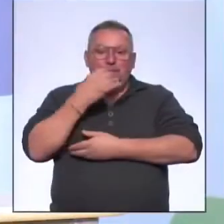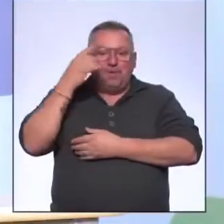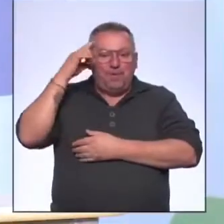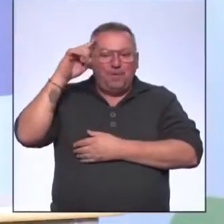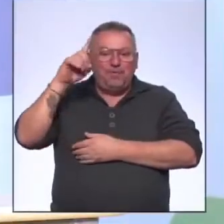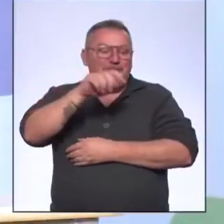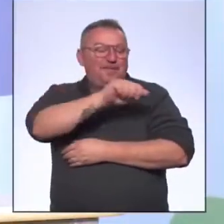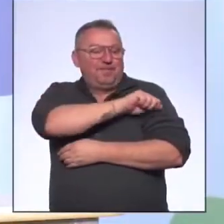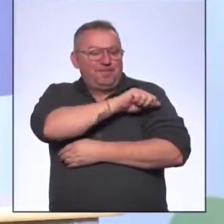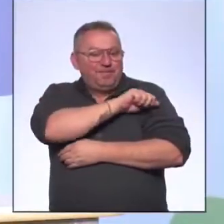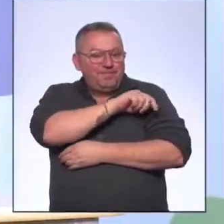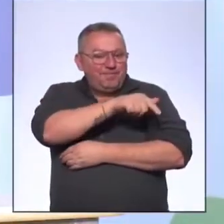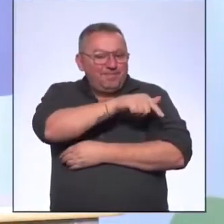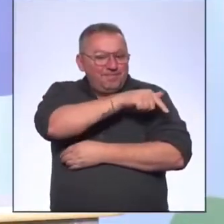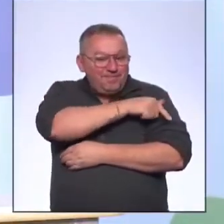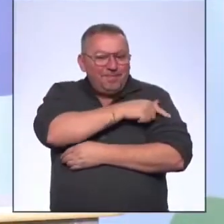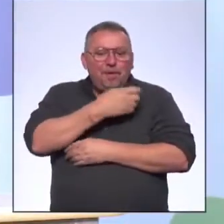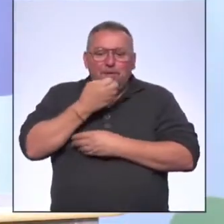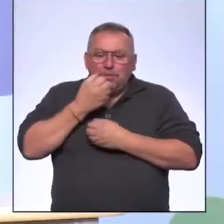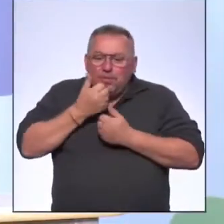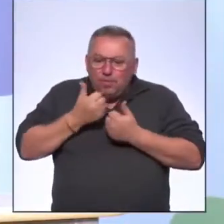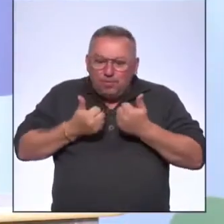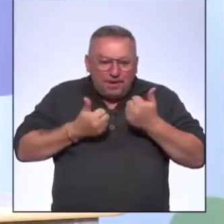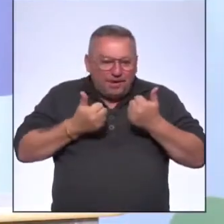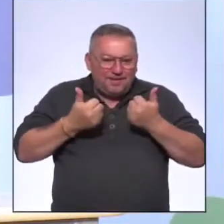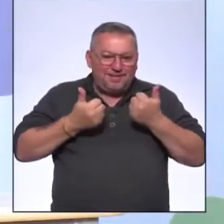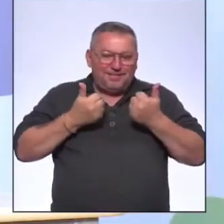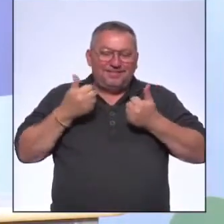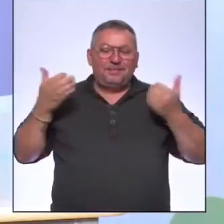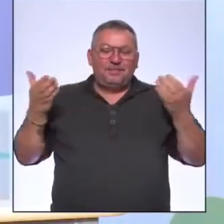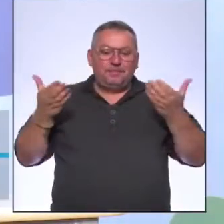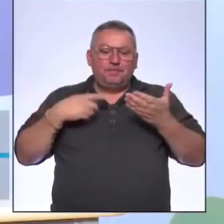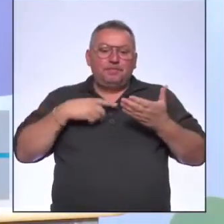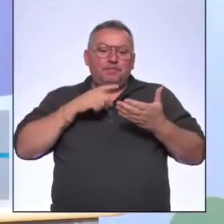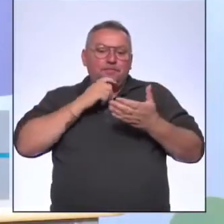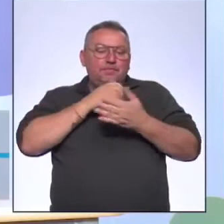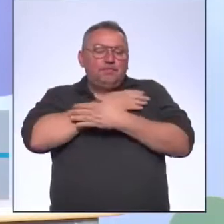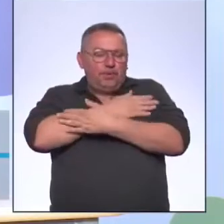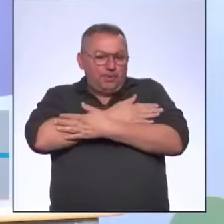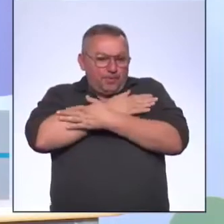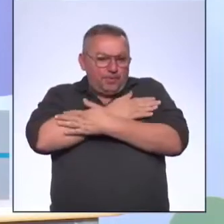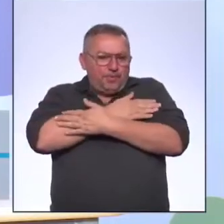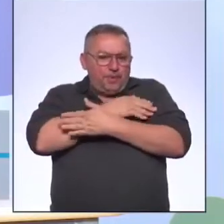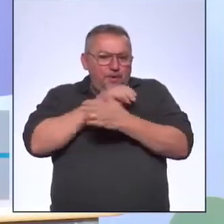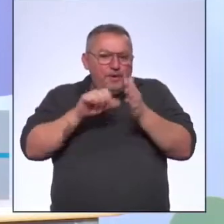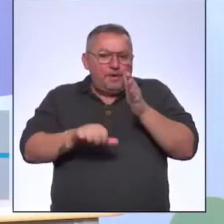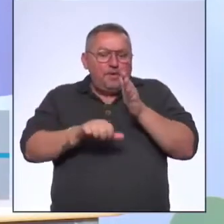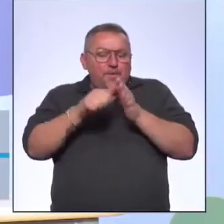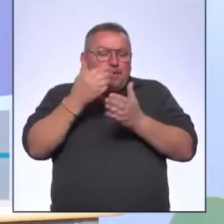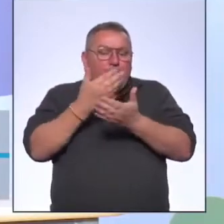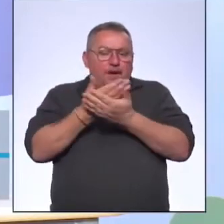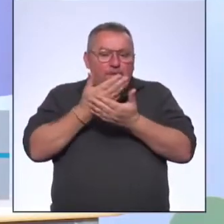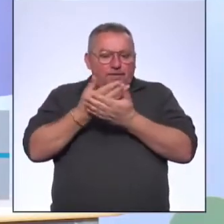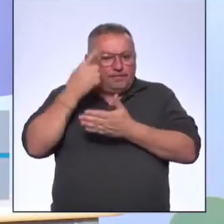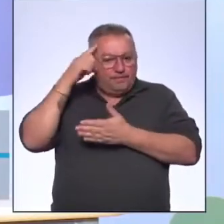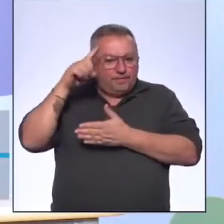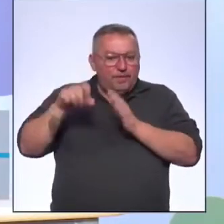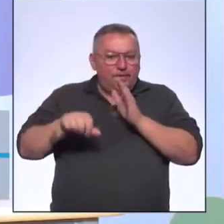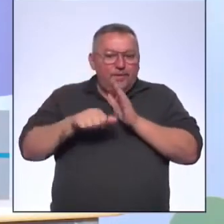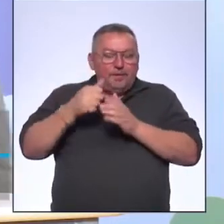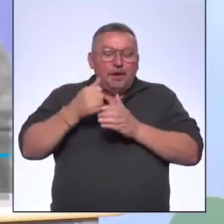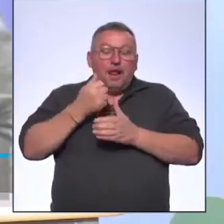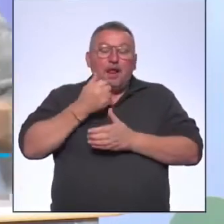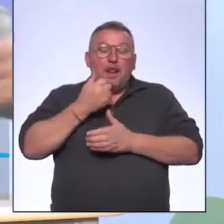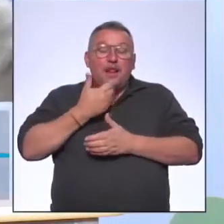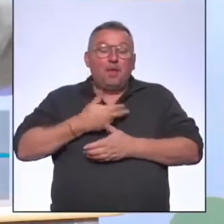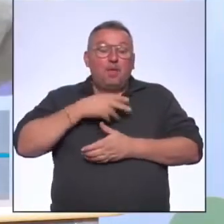dia, alunos do 7º ano, tudo bem com vocês? Hoje tá friozinho, né? É a primeira aula do dia, é aula de língua